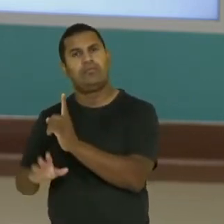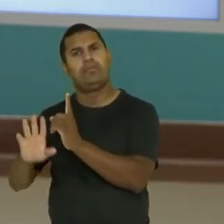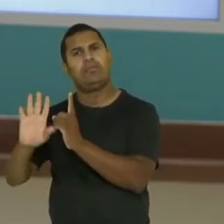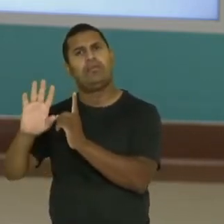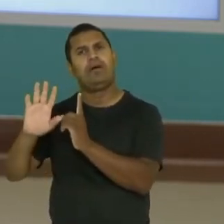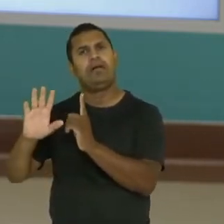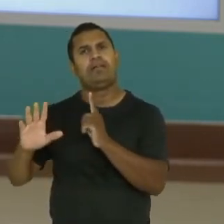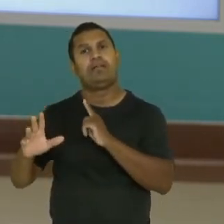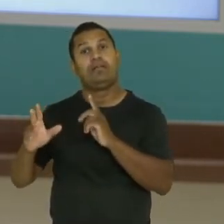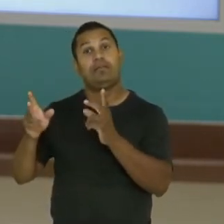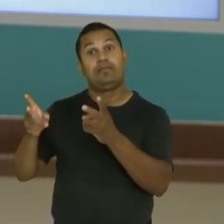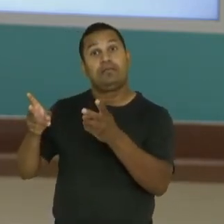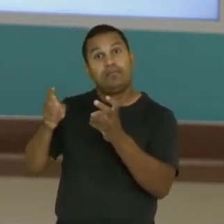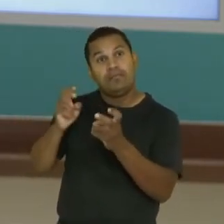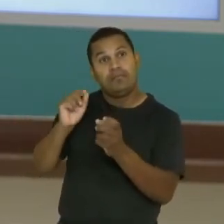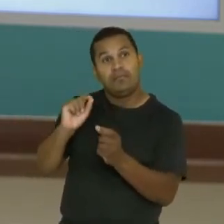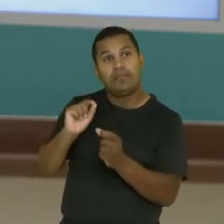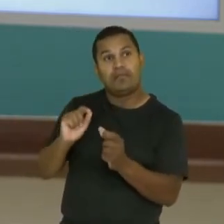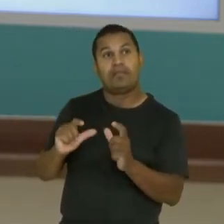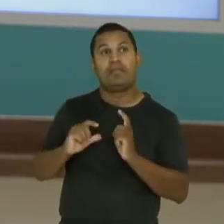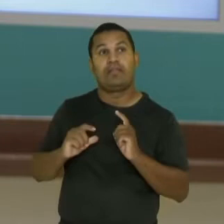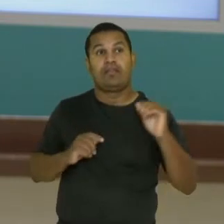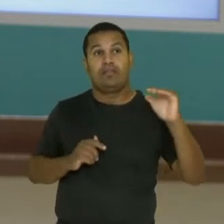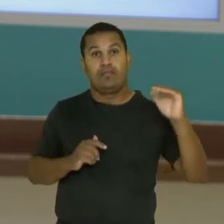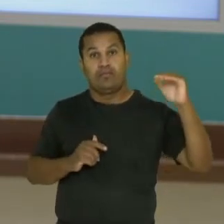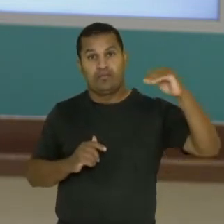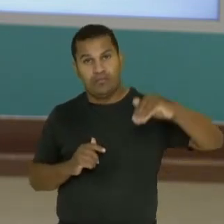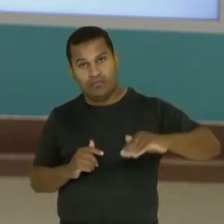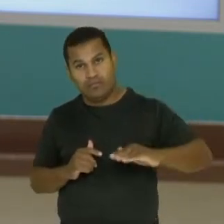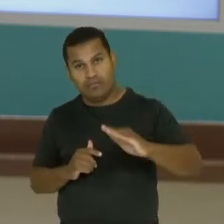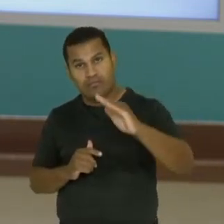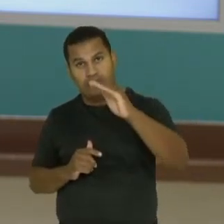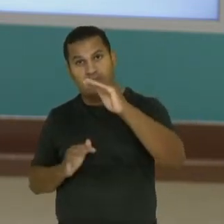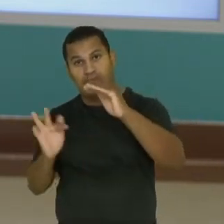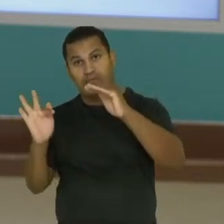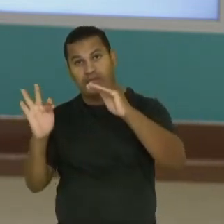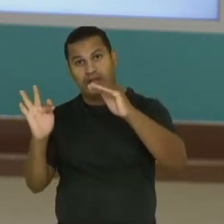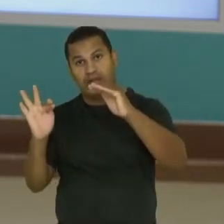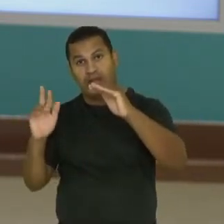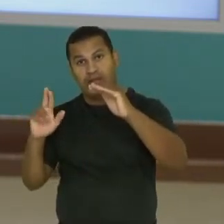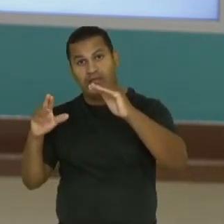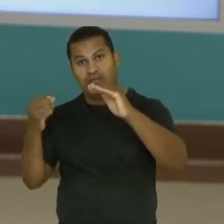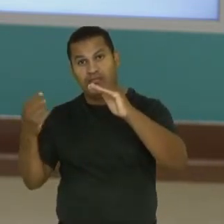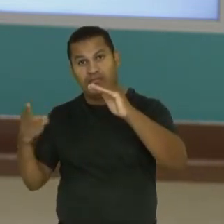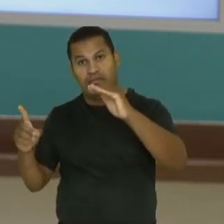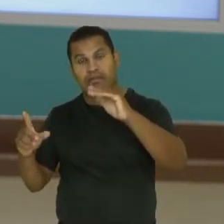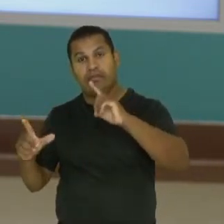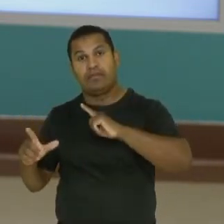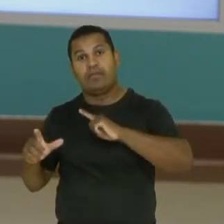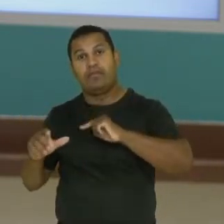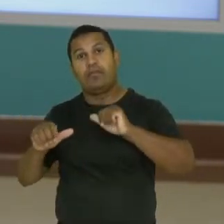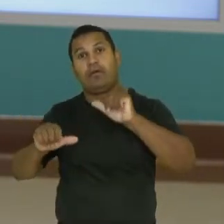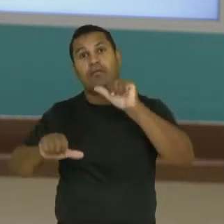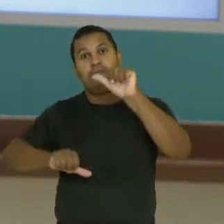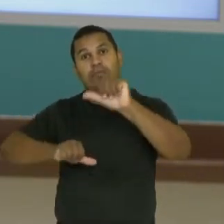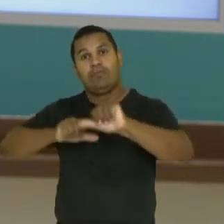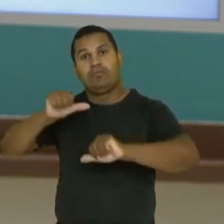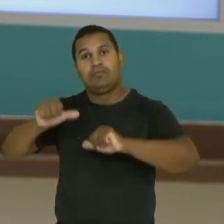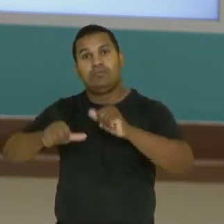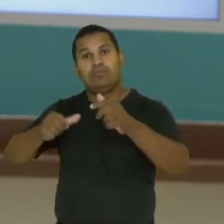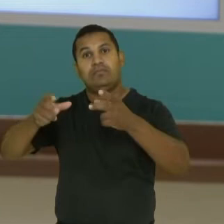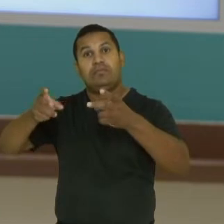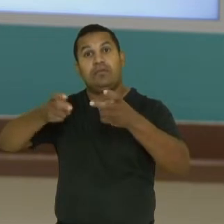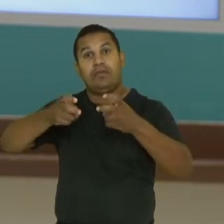que acontece? Quando eu faço isso, a função tem a sua amplitude alterada. Então, aqui, ó, graficamente,